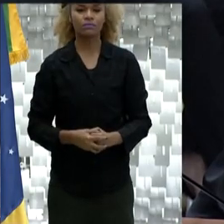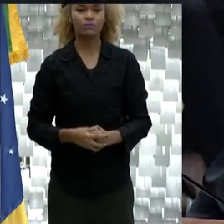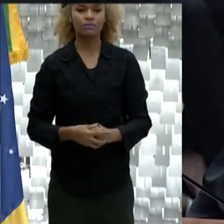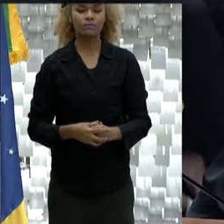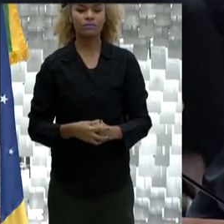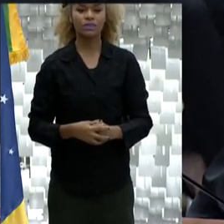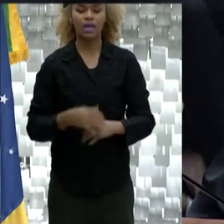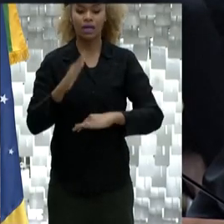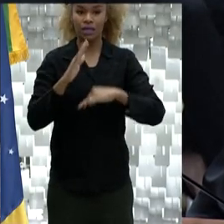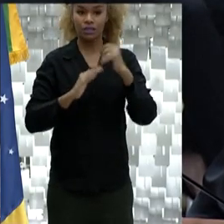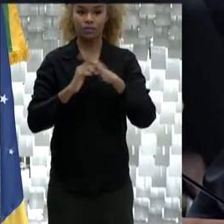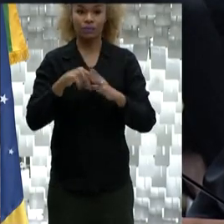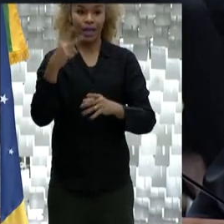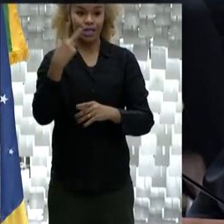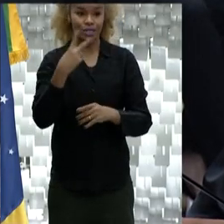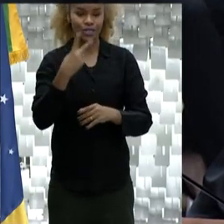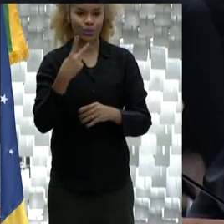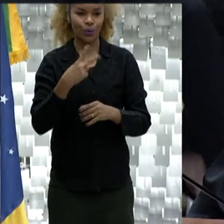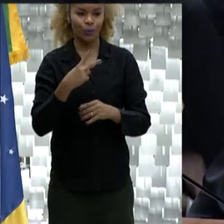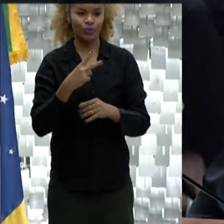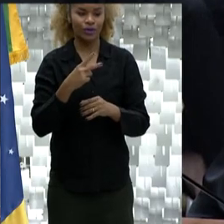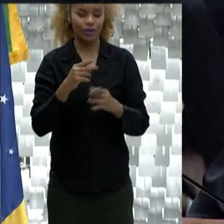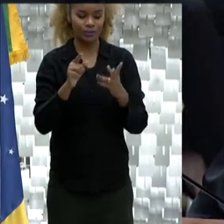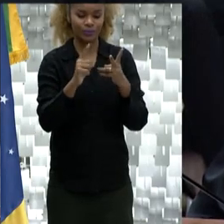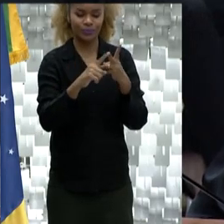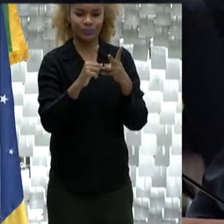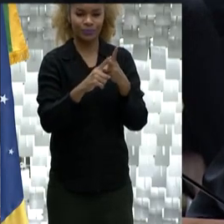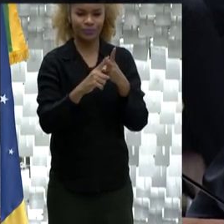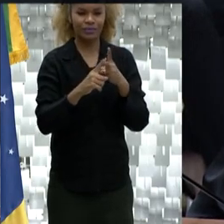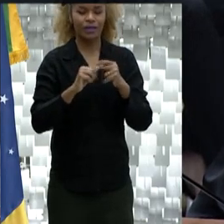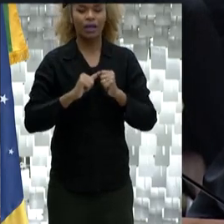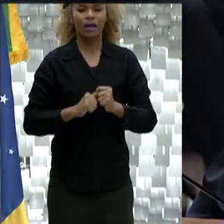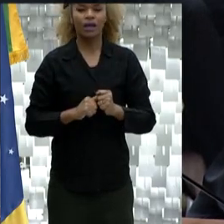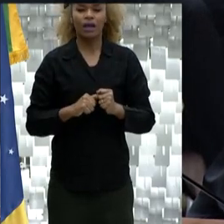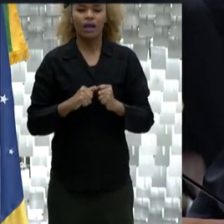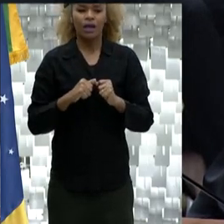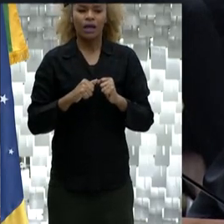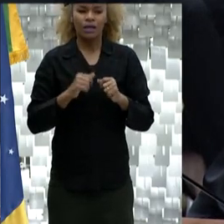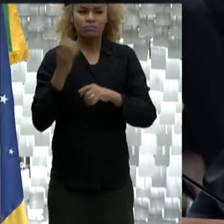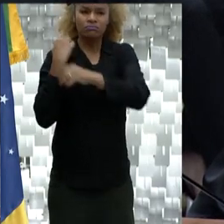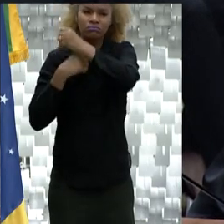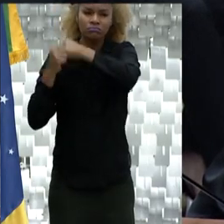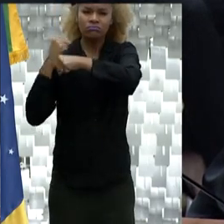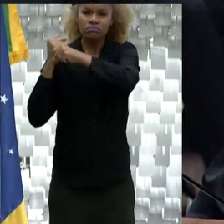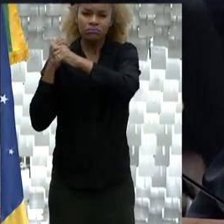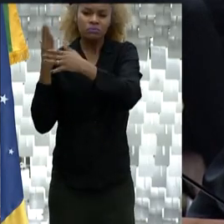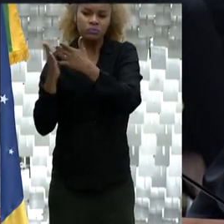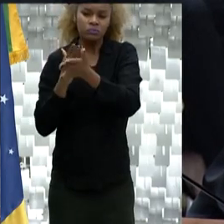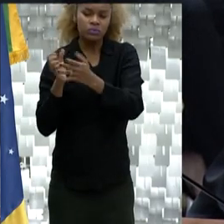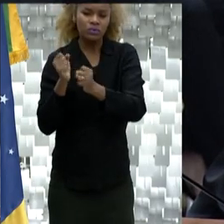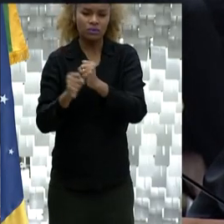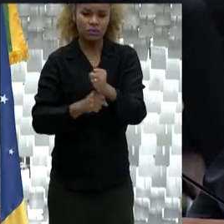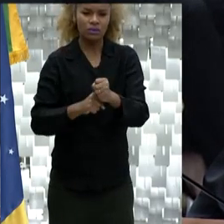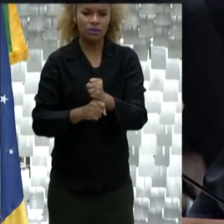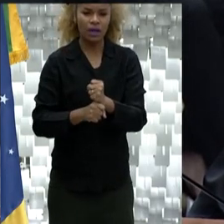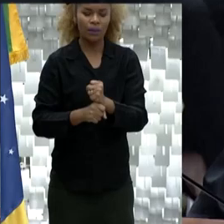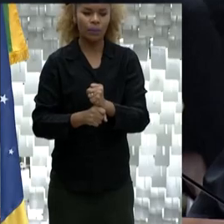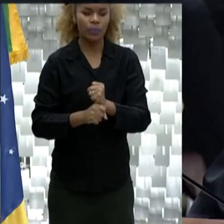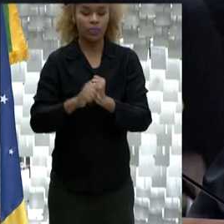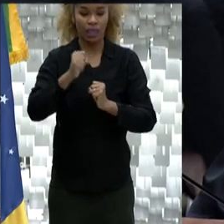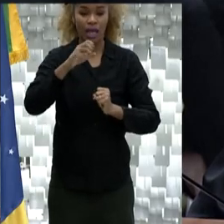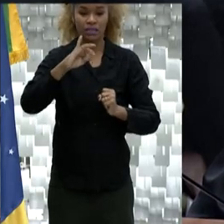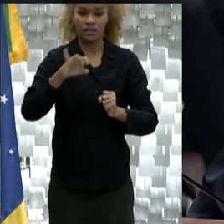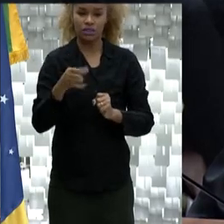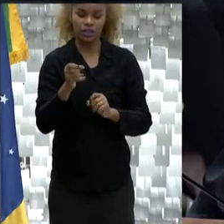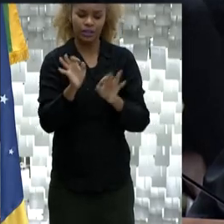Em relação à segunda vertente, nos últimos anos, o Superior Tribunal de Justiça tem refinado os